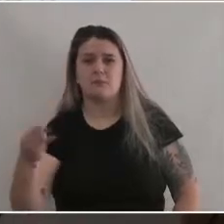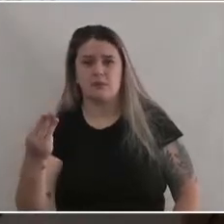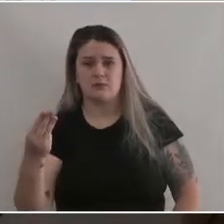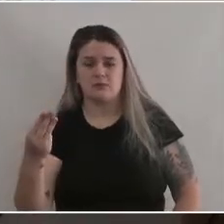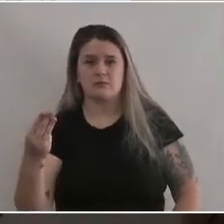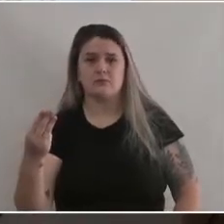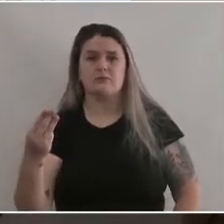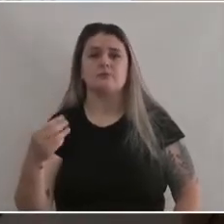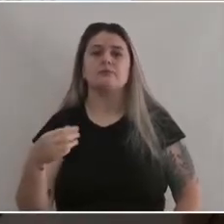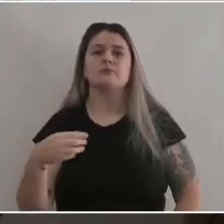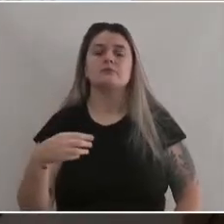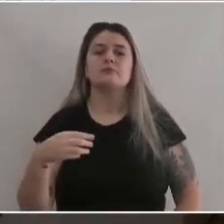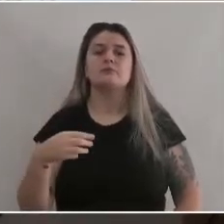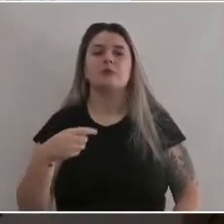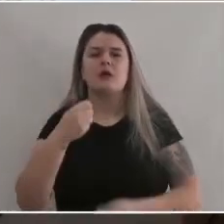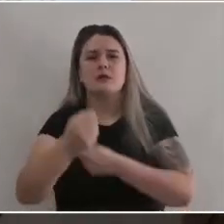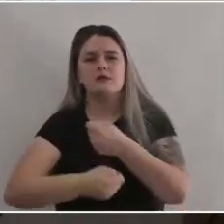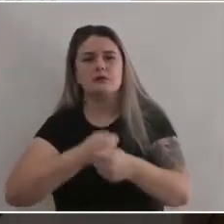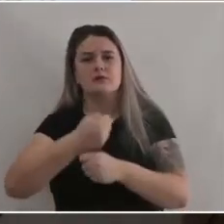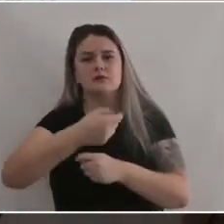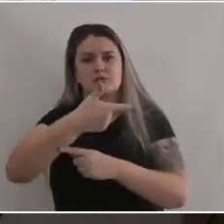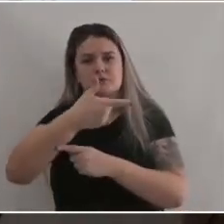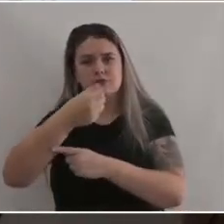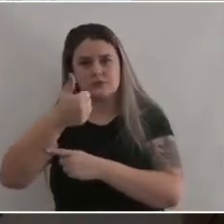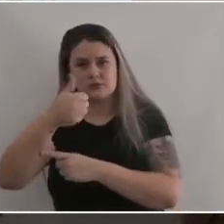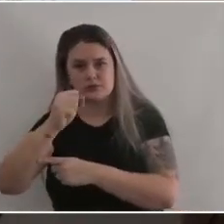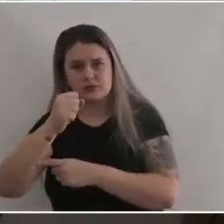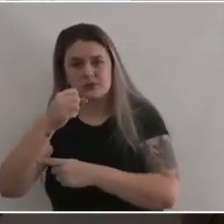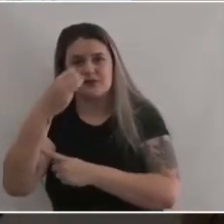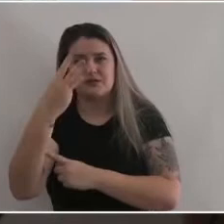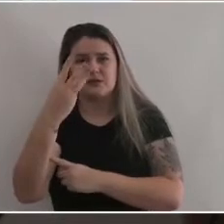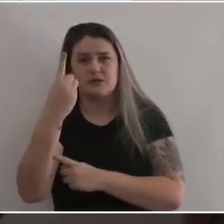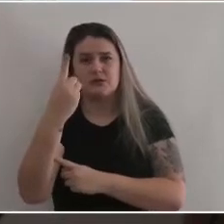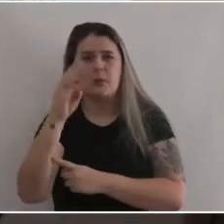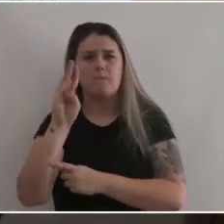5.915.000. No exercício de 2018,